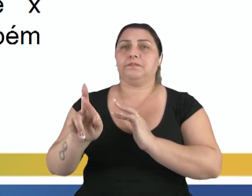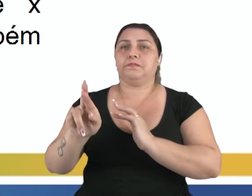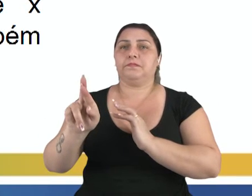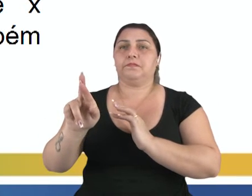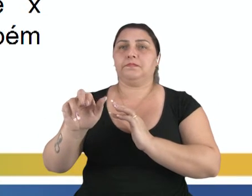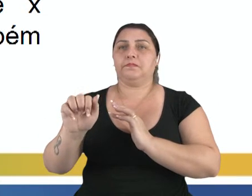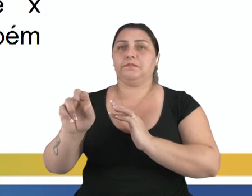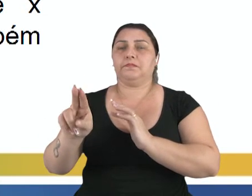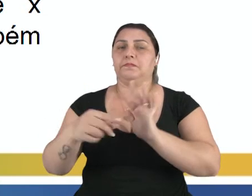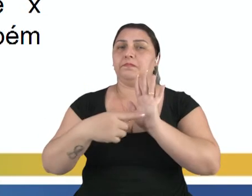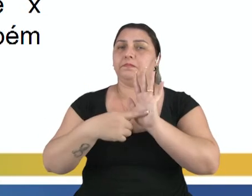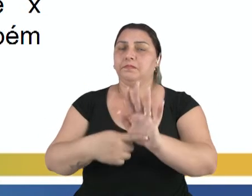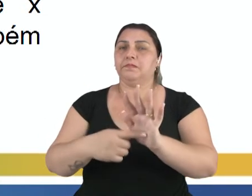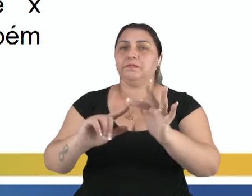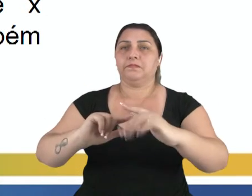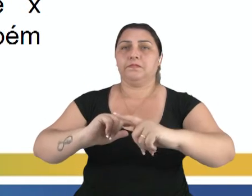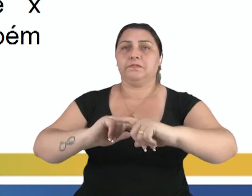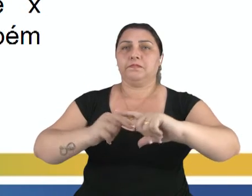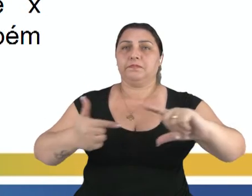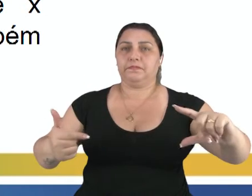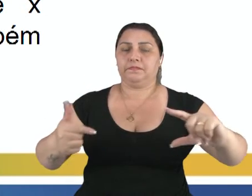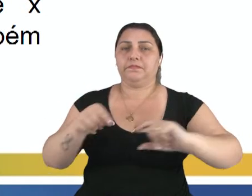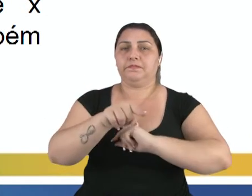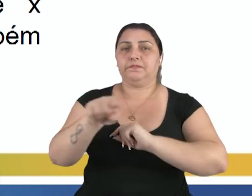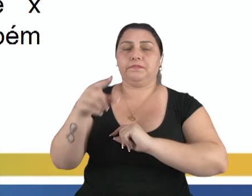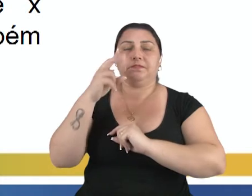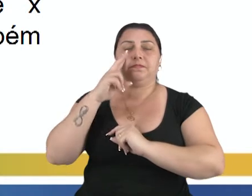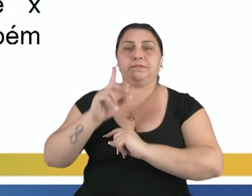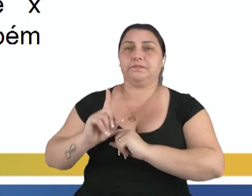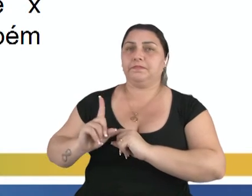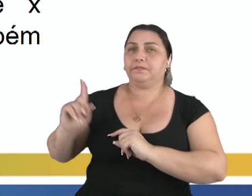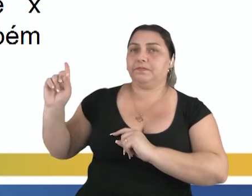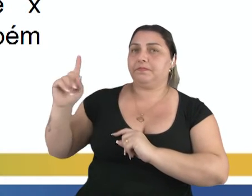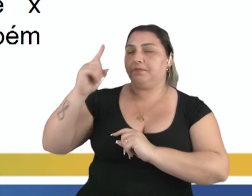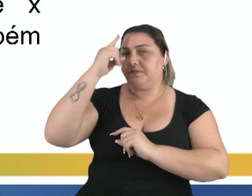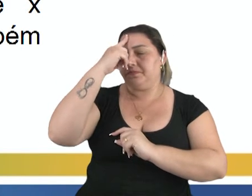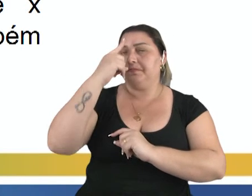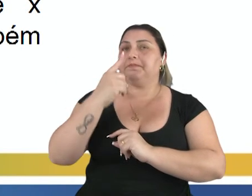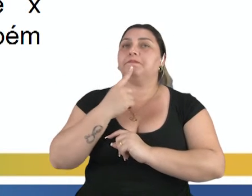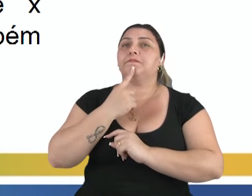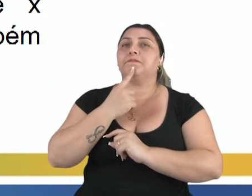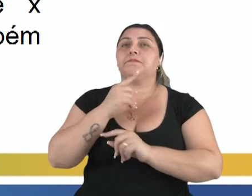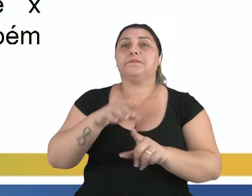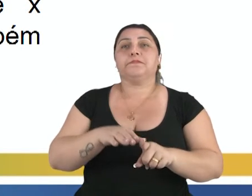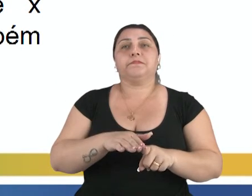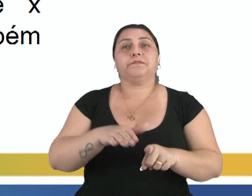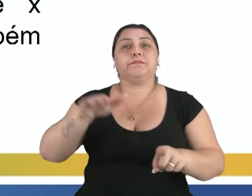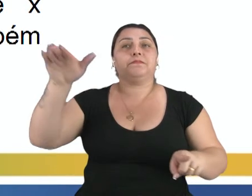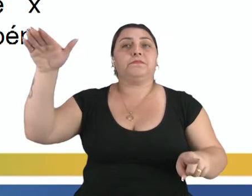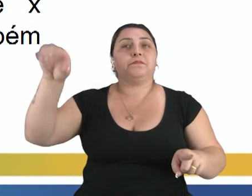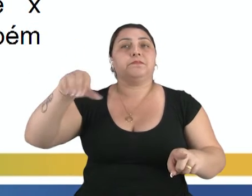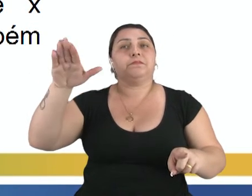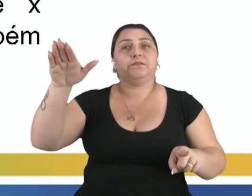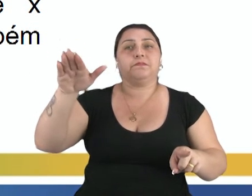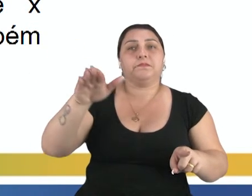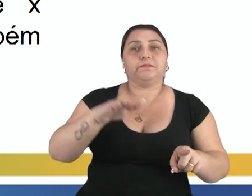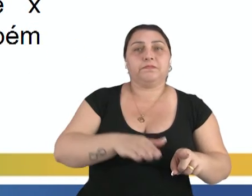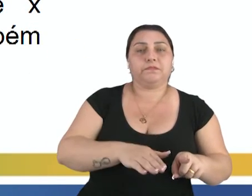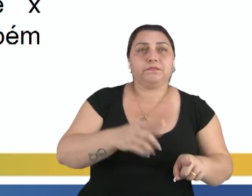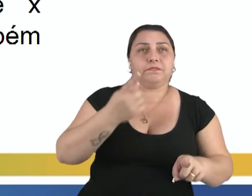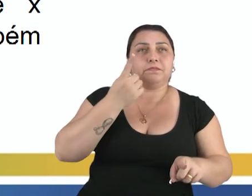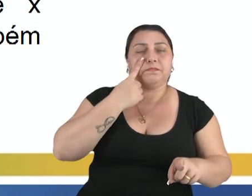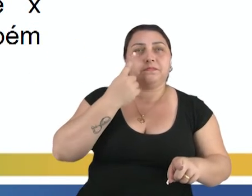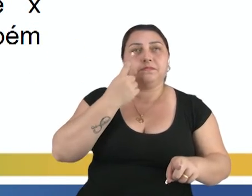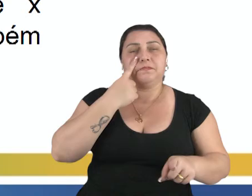veem aí na imagem, se a função é crescente ou decrescente, observando o coeficiente a. Se ele